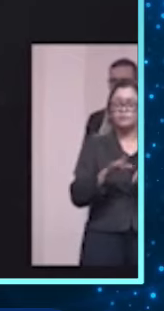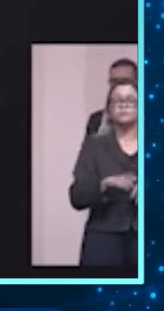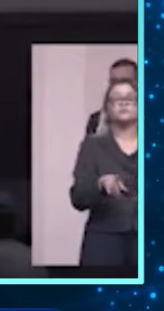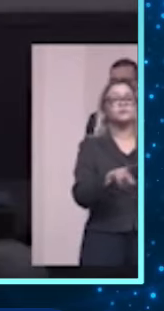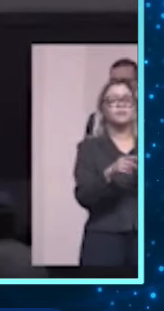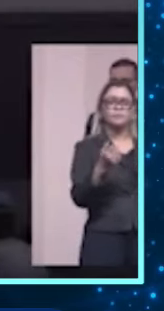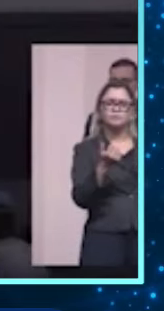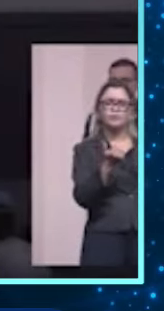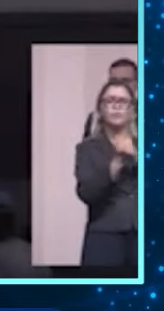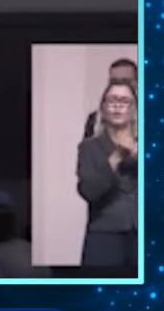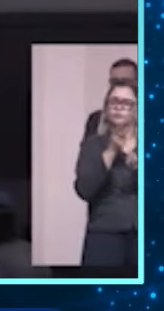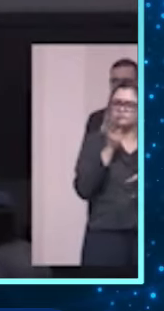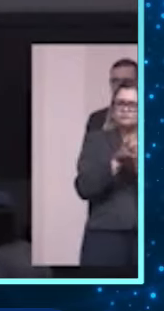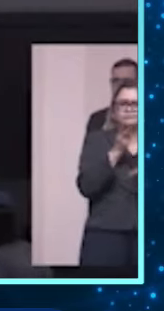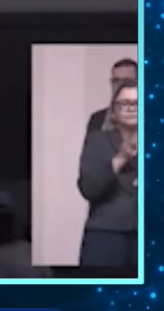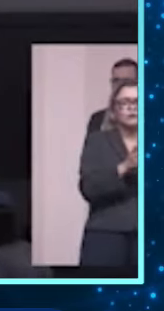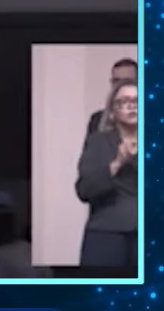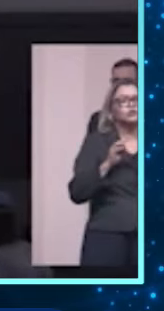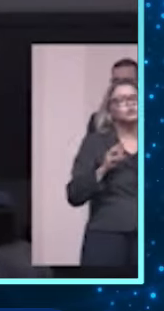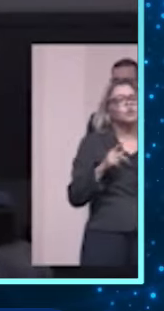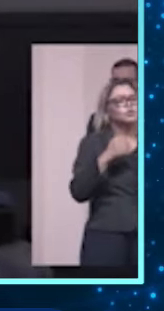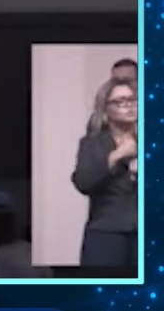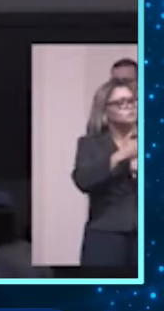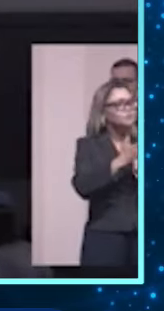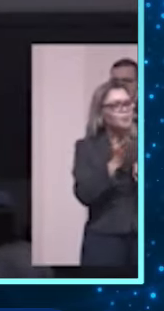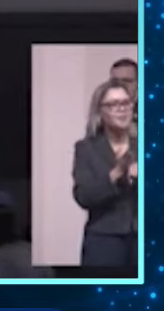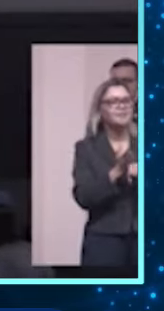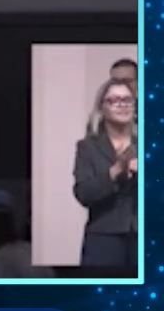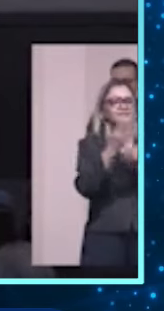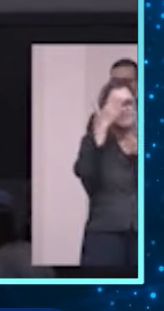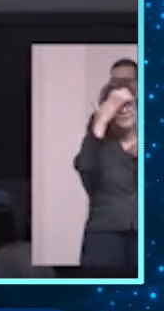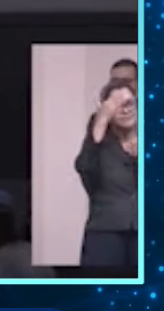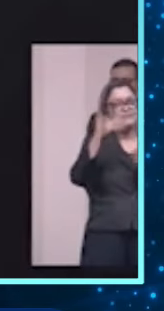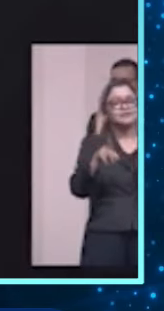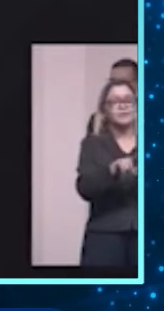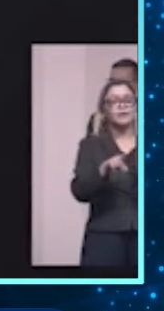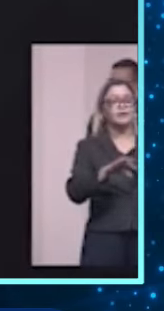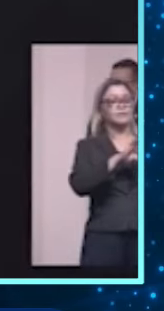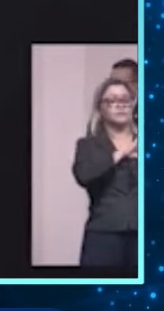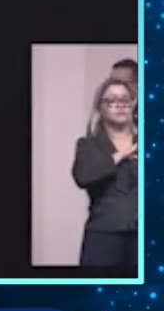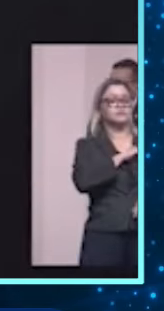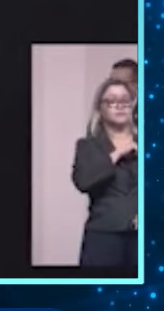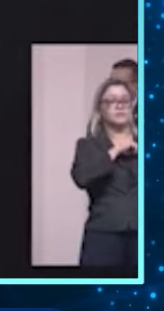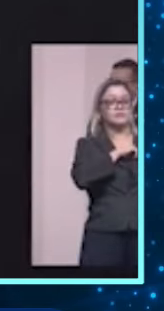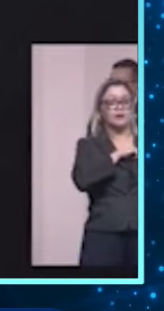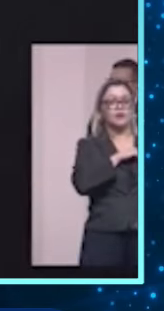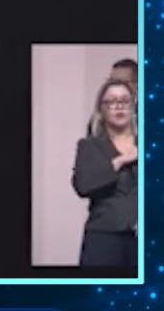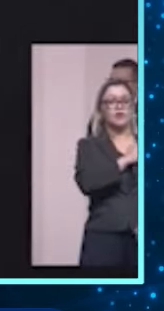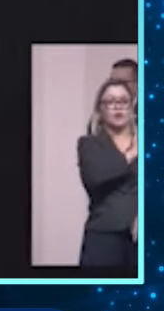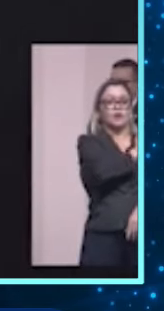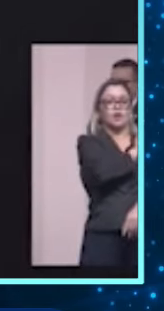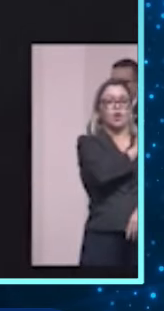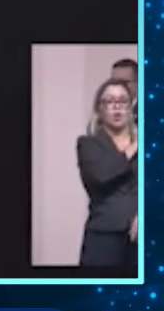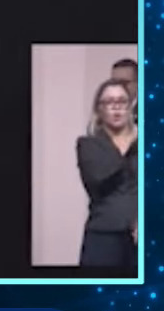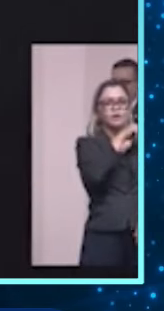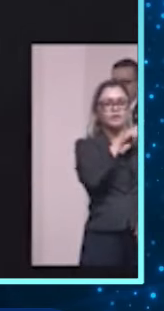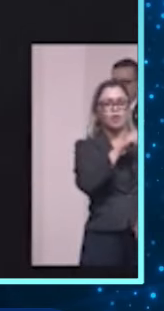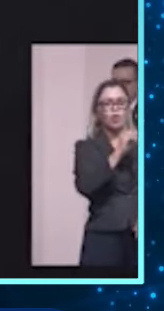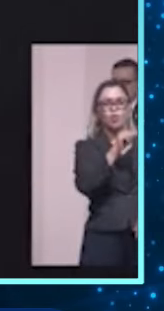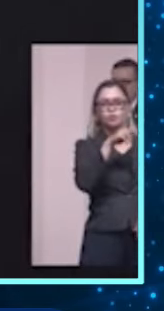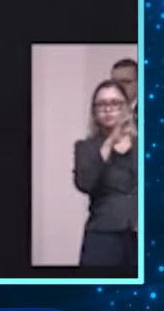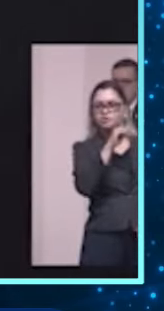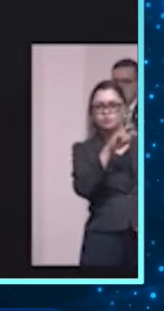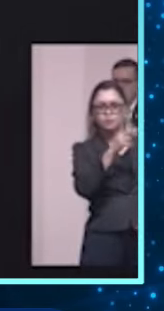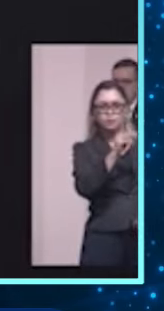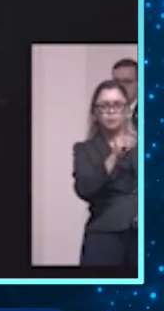comprometi eu preciso ter um grupo político o grupo político mais forte é o PSD a gente vai enfraquecer o PSD e eu sei que no fundo do